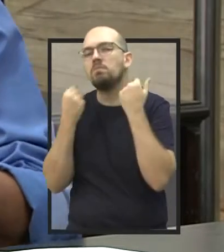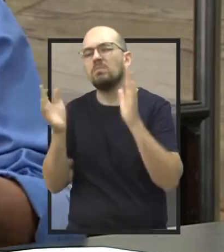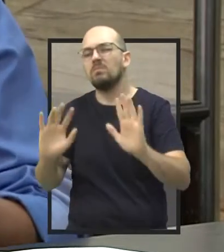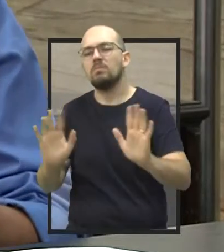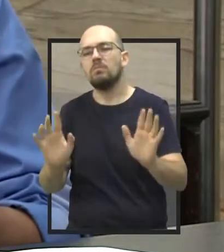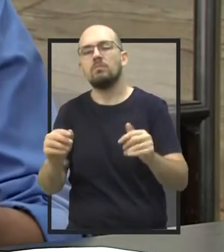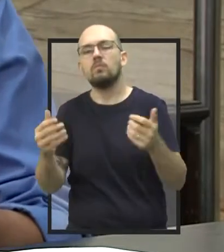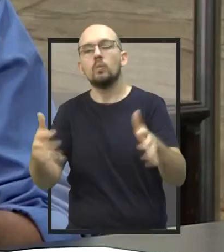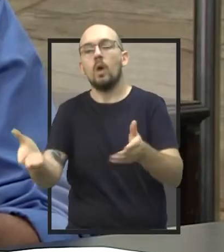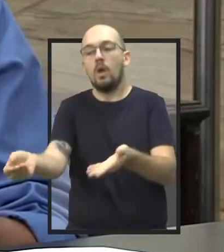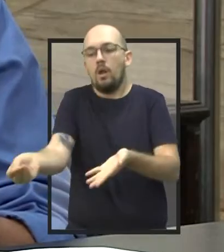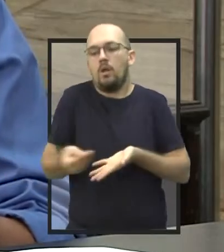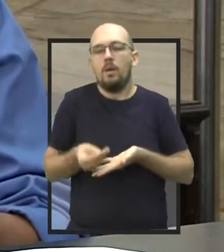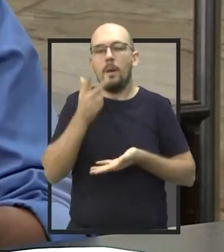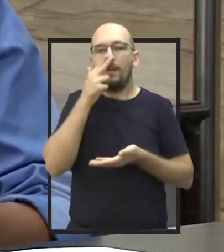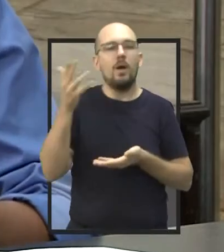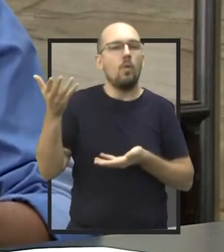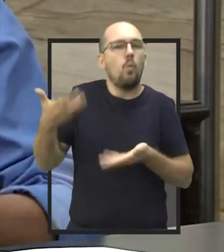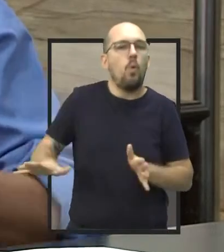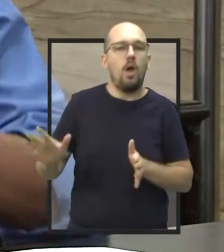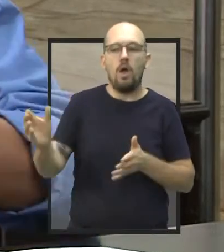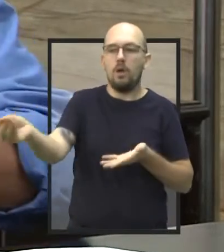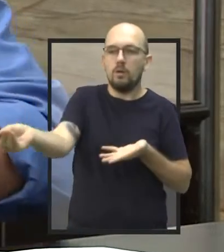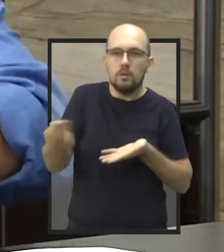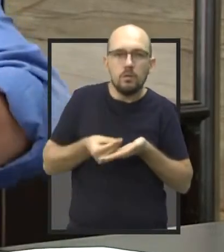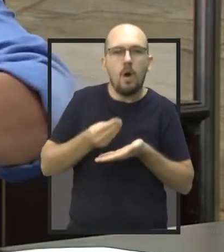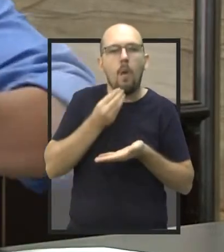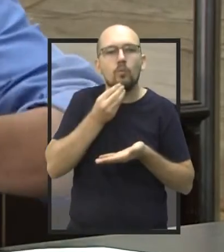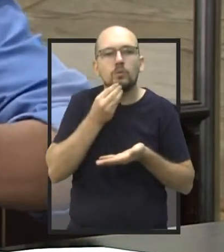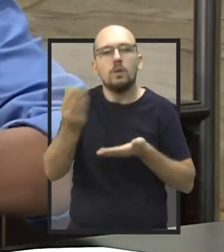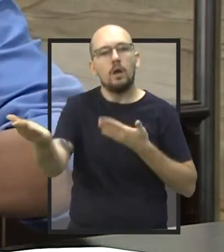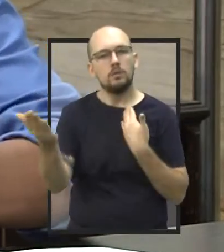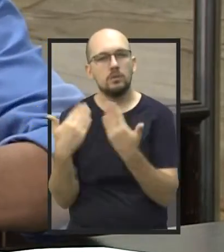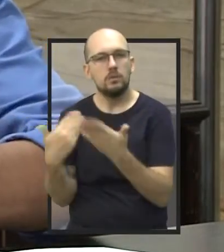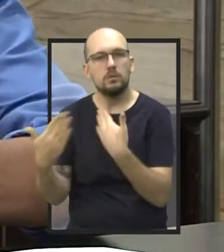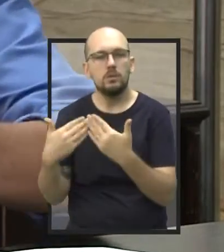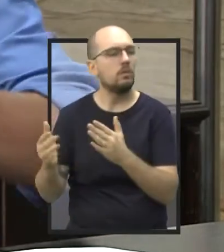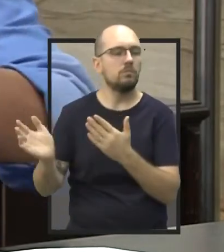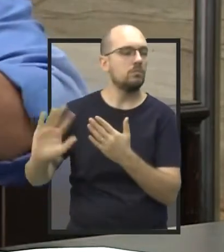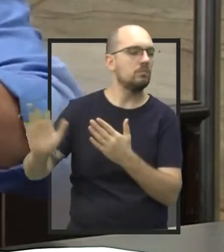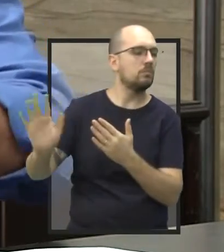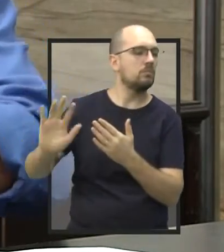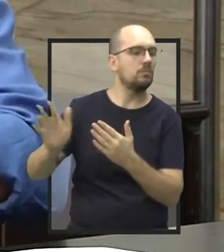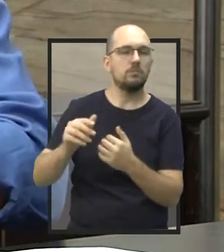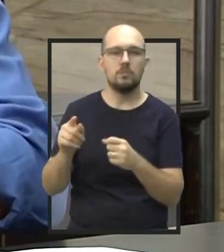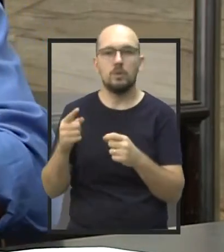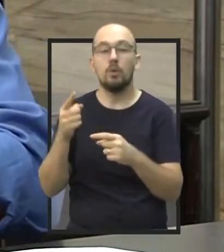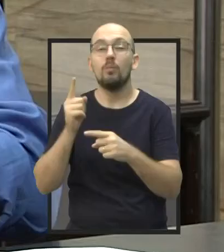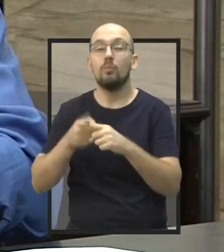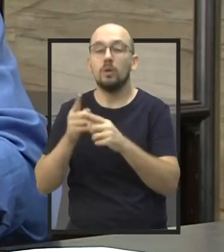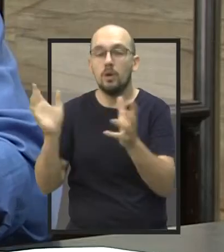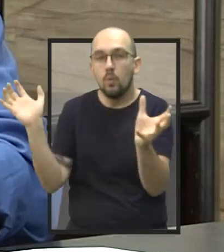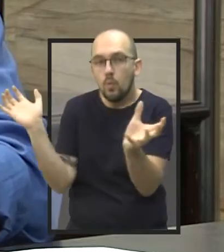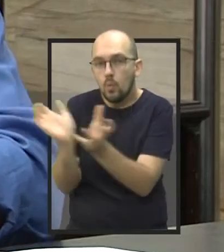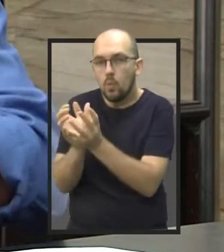AMAI entrar com o pedido de prestação de contas, até porque eles têm um grupo